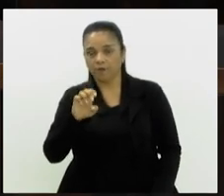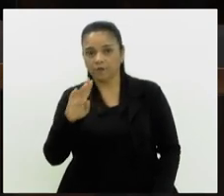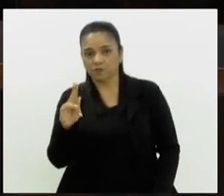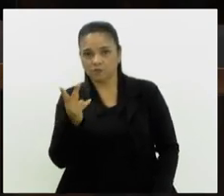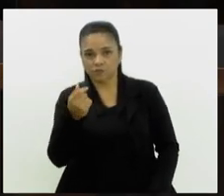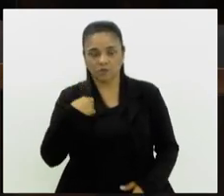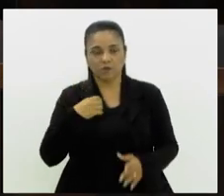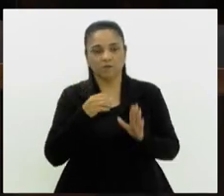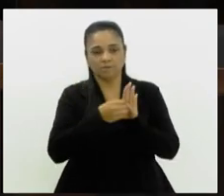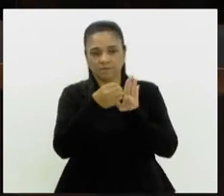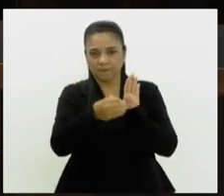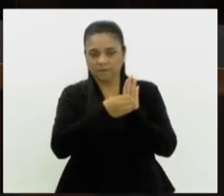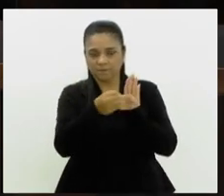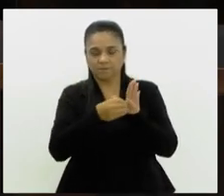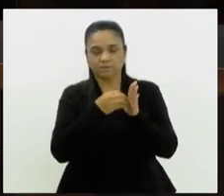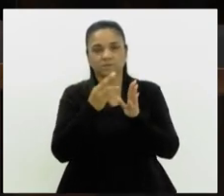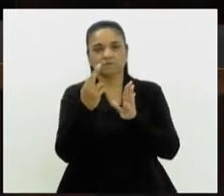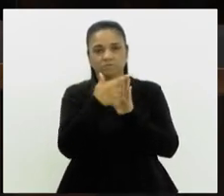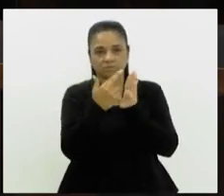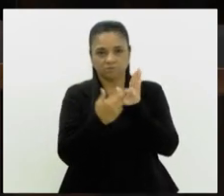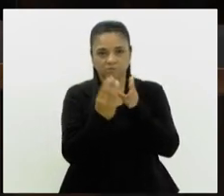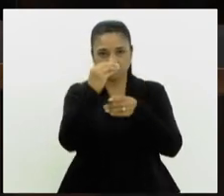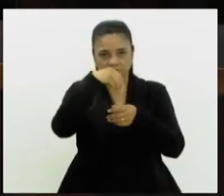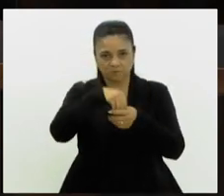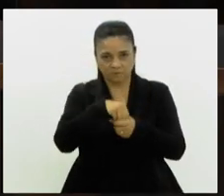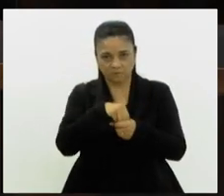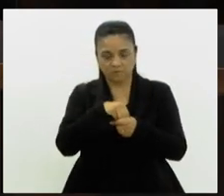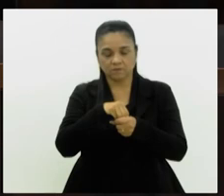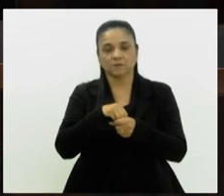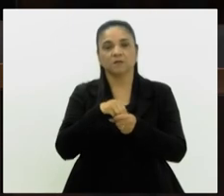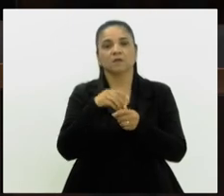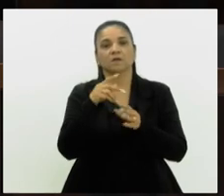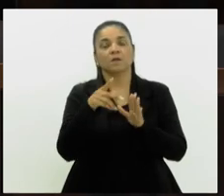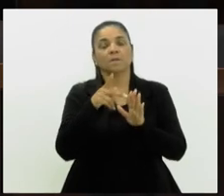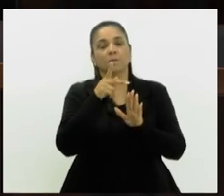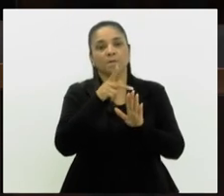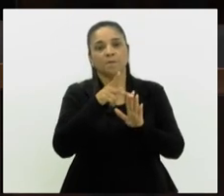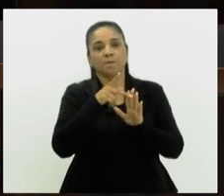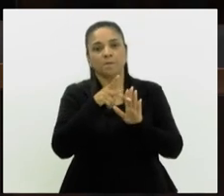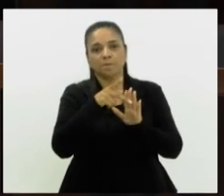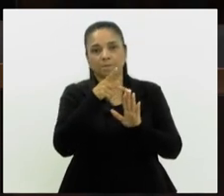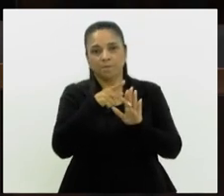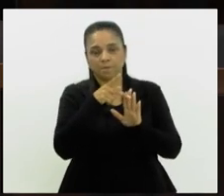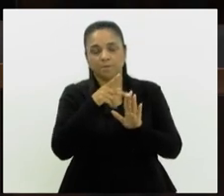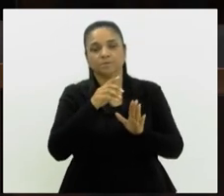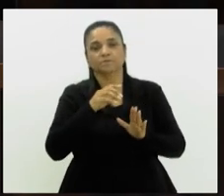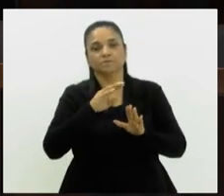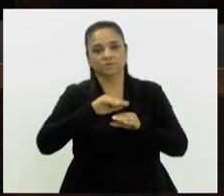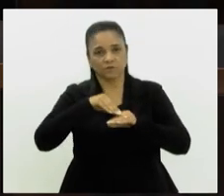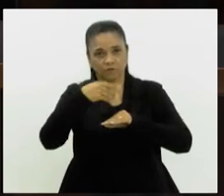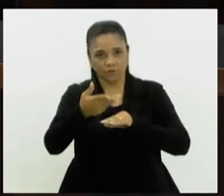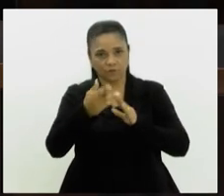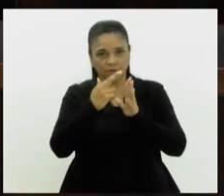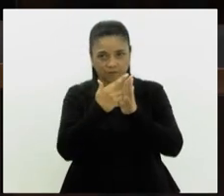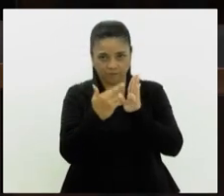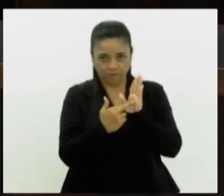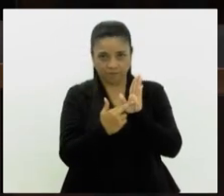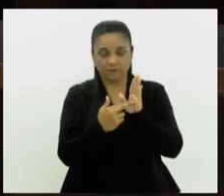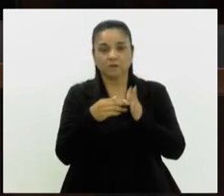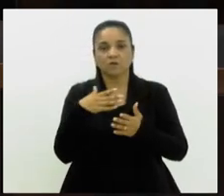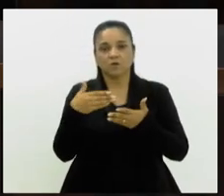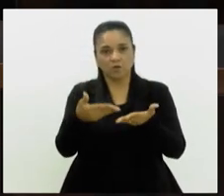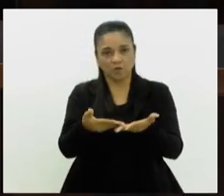de Normas Internas e Proposições Externas. Convido o deputado Rodrigo Amorim.